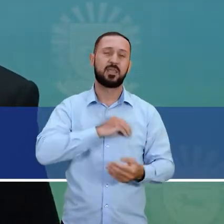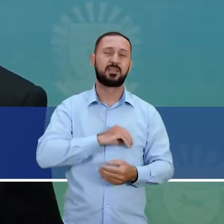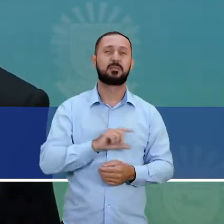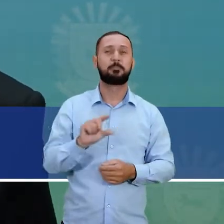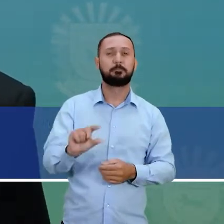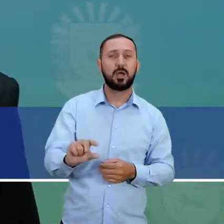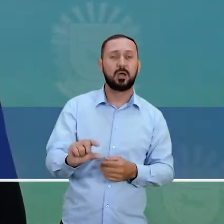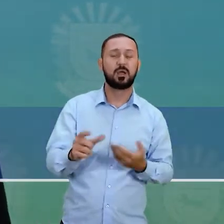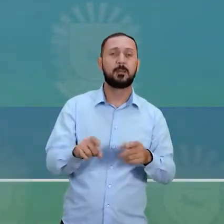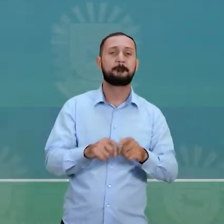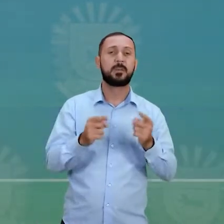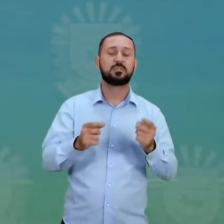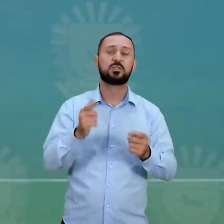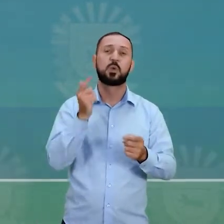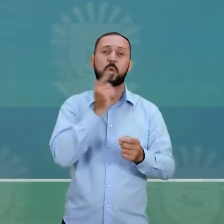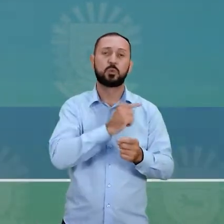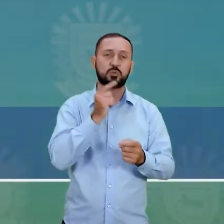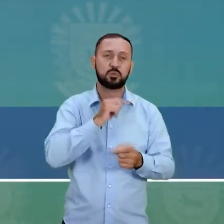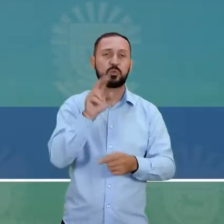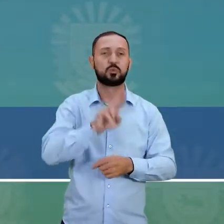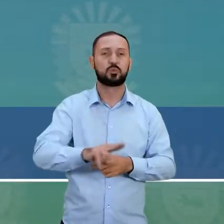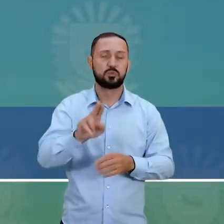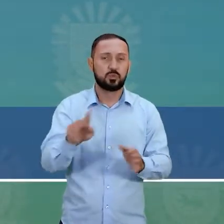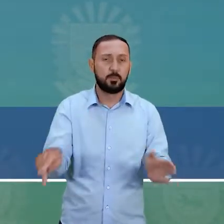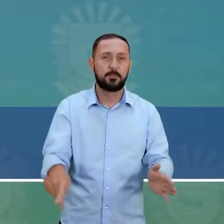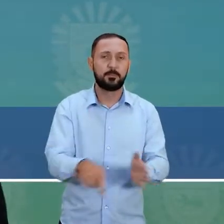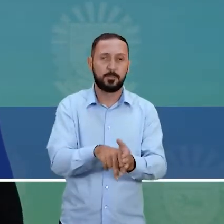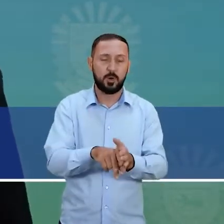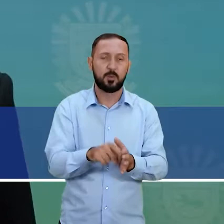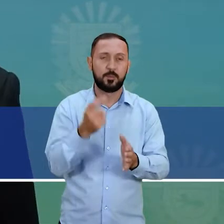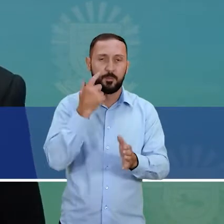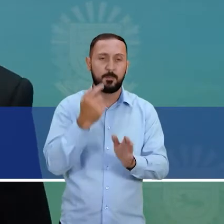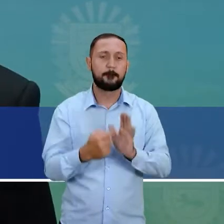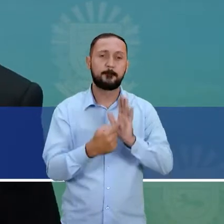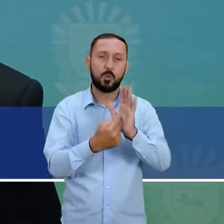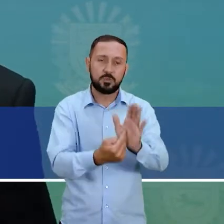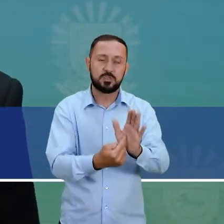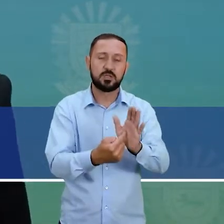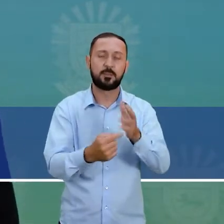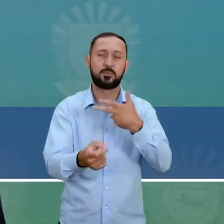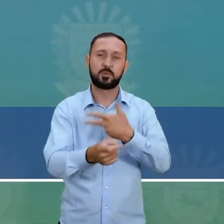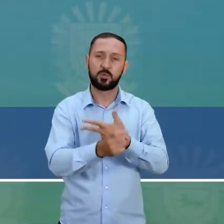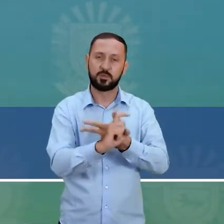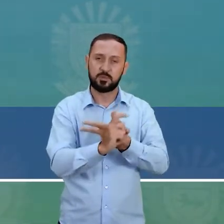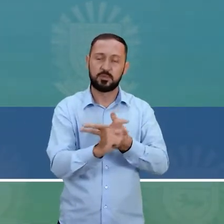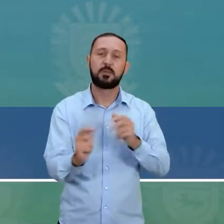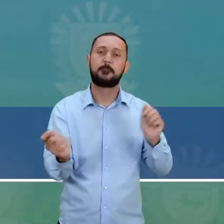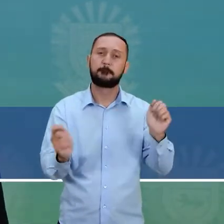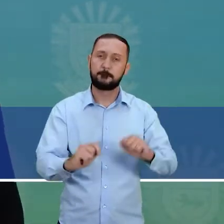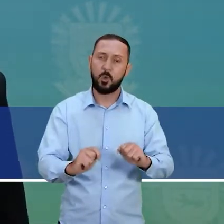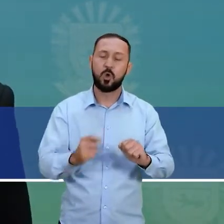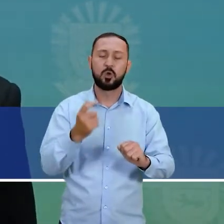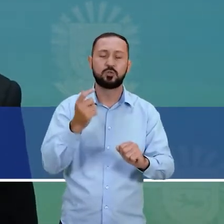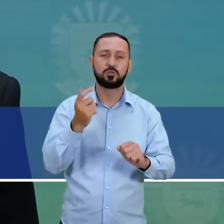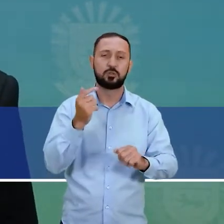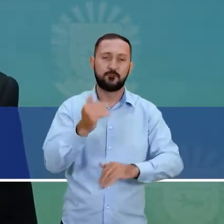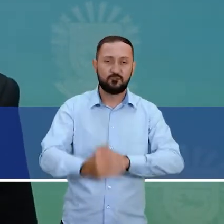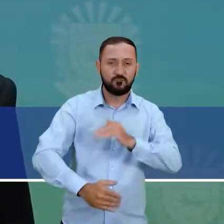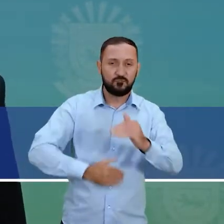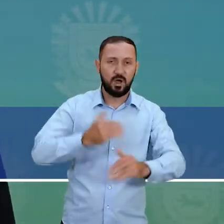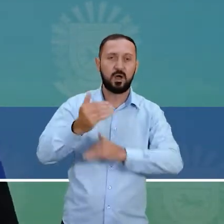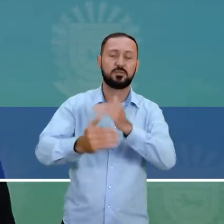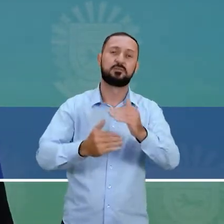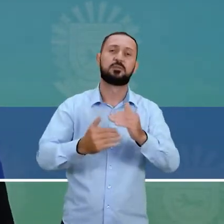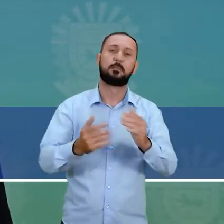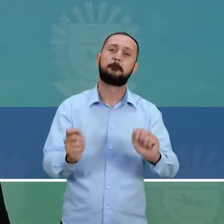possuem baixa renda, mas consigam, através dos seus próprios méritos, demonstrar para o executivo que podem progredir,